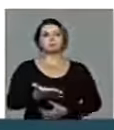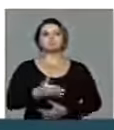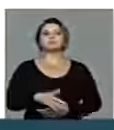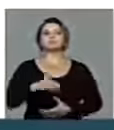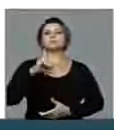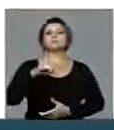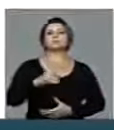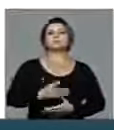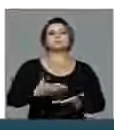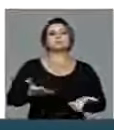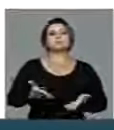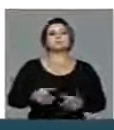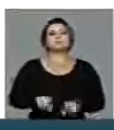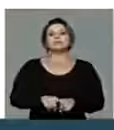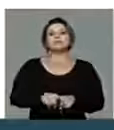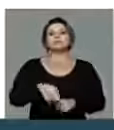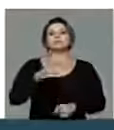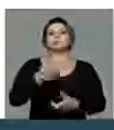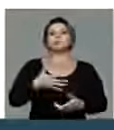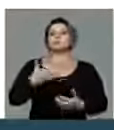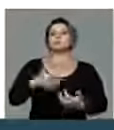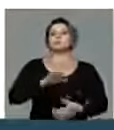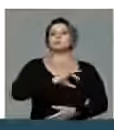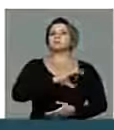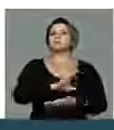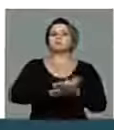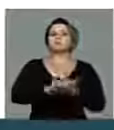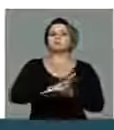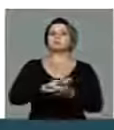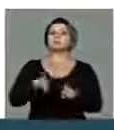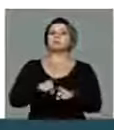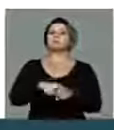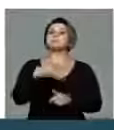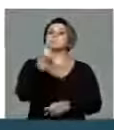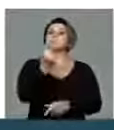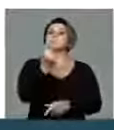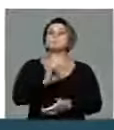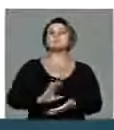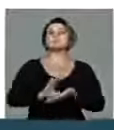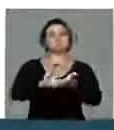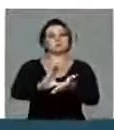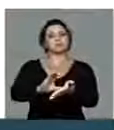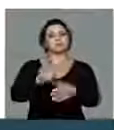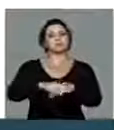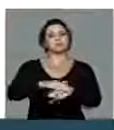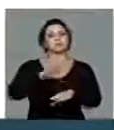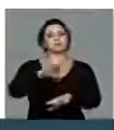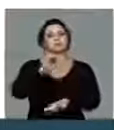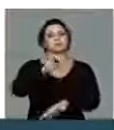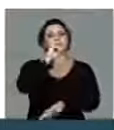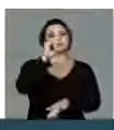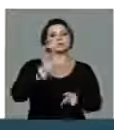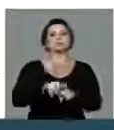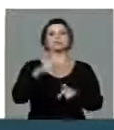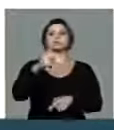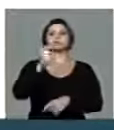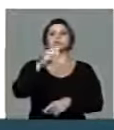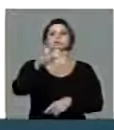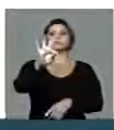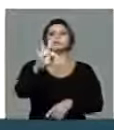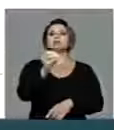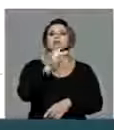Mas, sem nenhum pavor, eu destaco que esse orçamento impositivo, um pacto federativo, que Vossa Excelência também